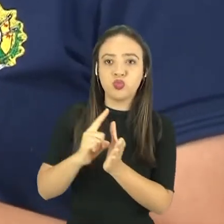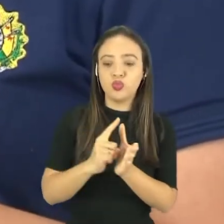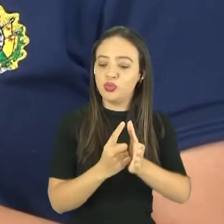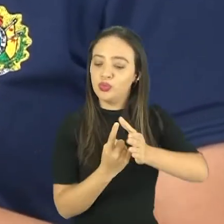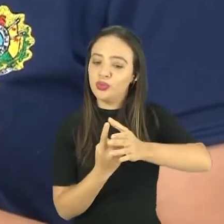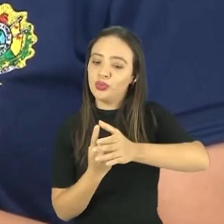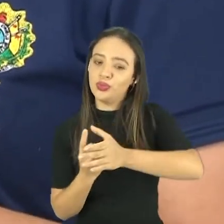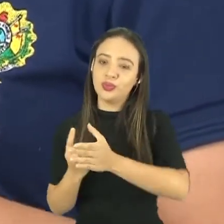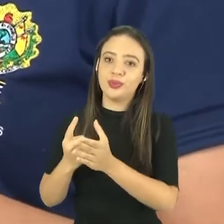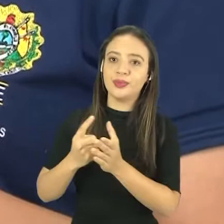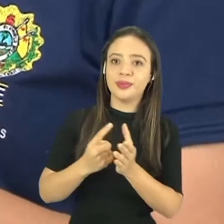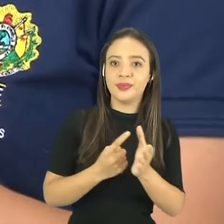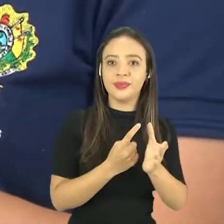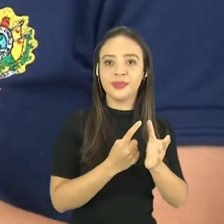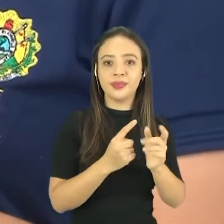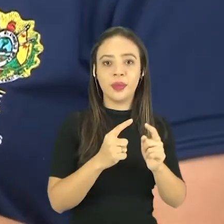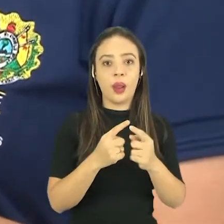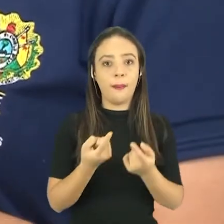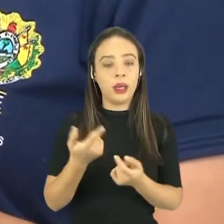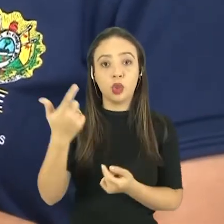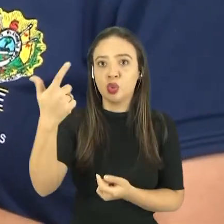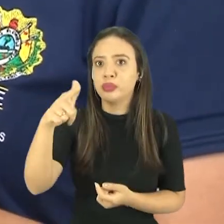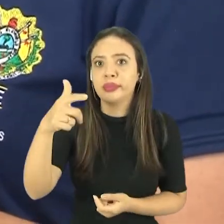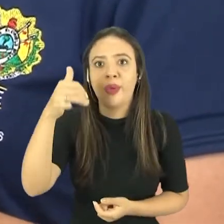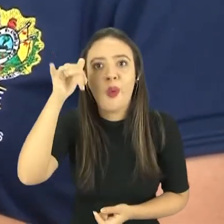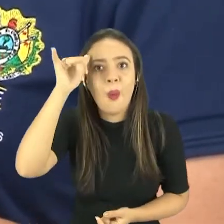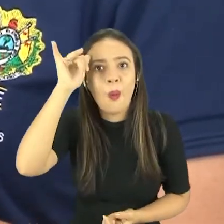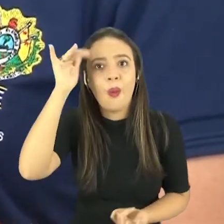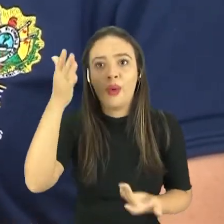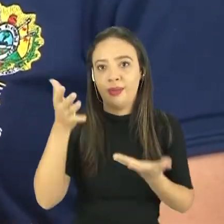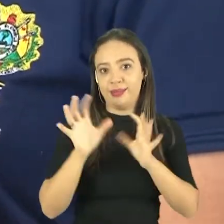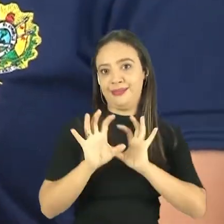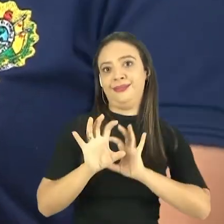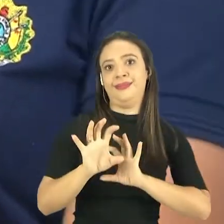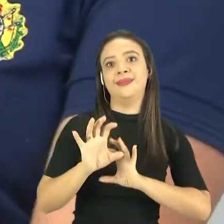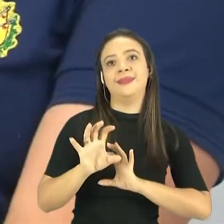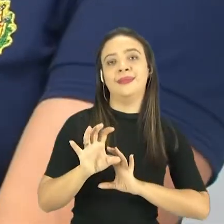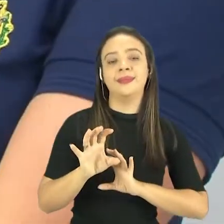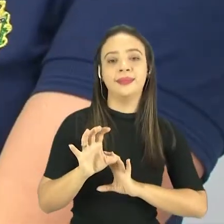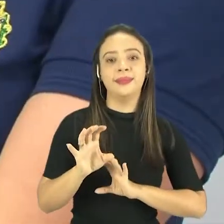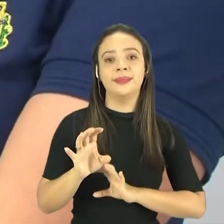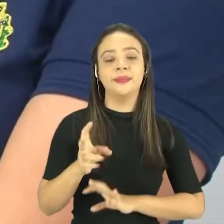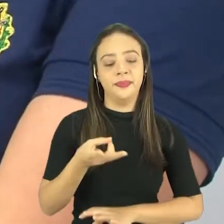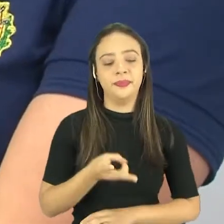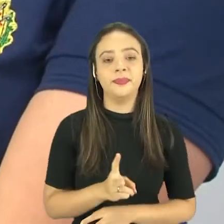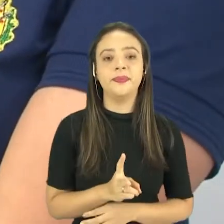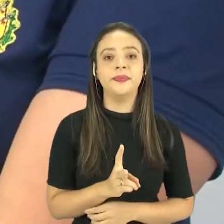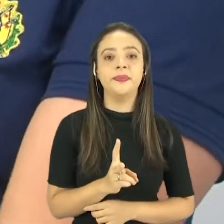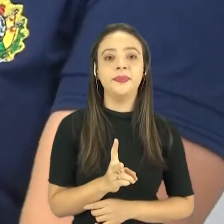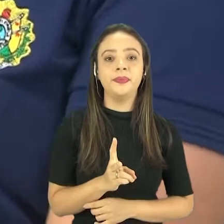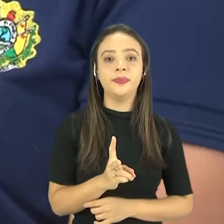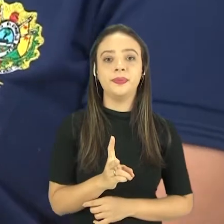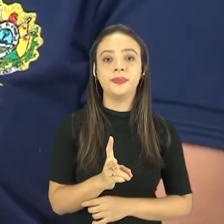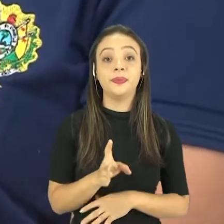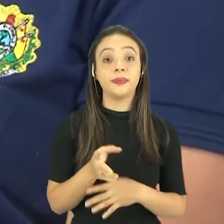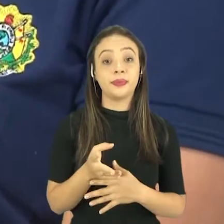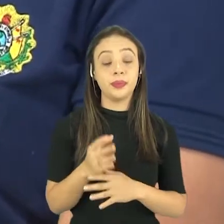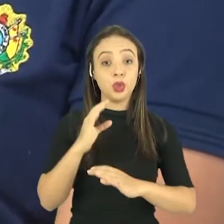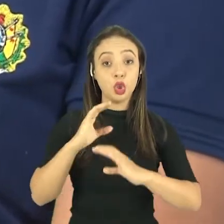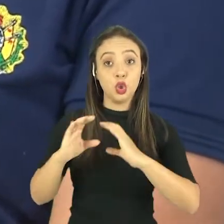boi ali em movimento. Mas, na verdade, não existe esse boi assim, ok? Continuando,